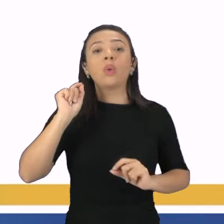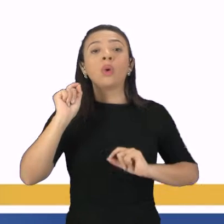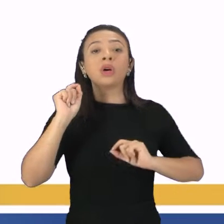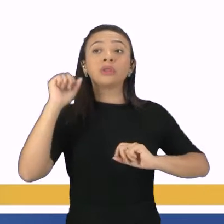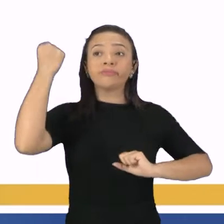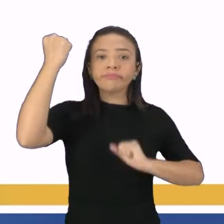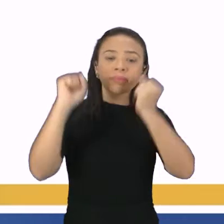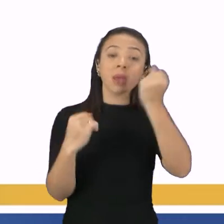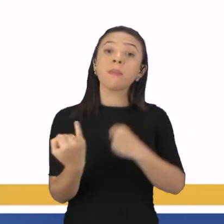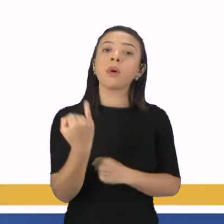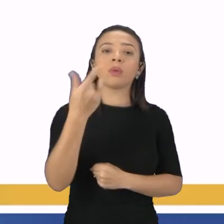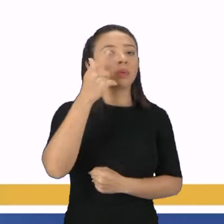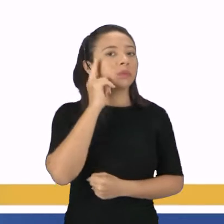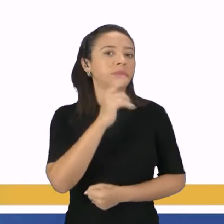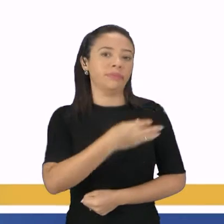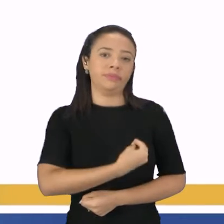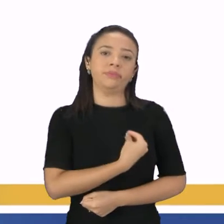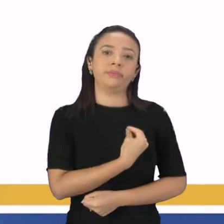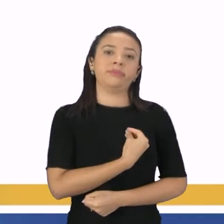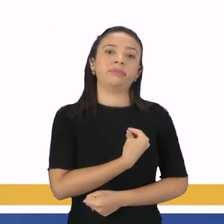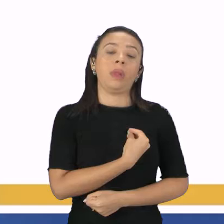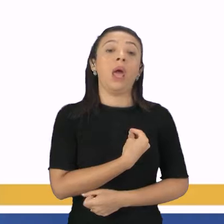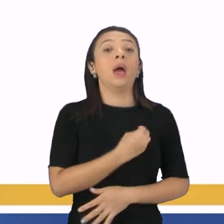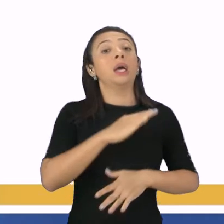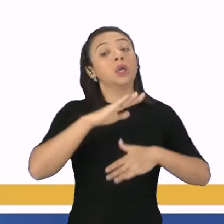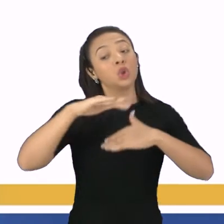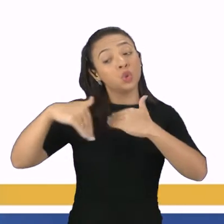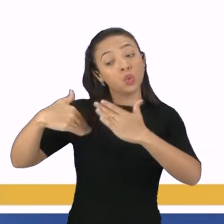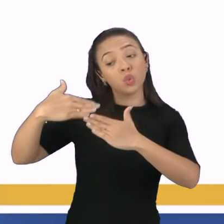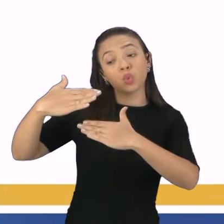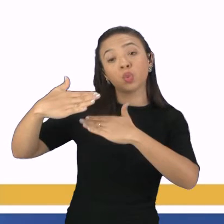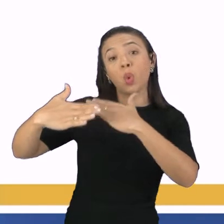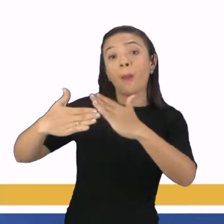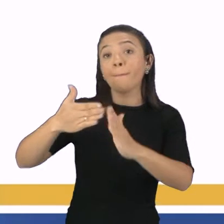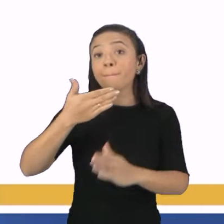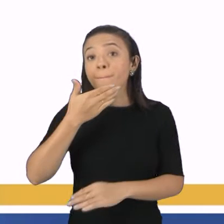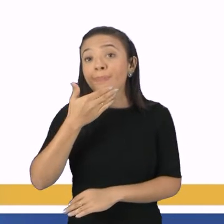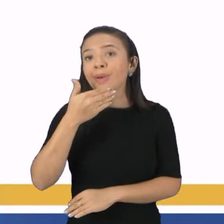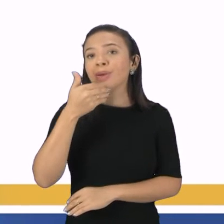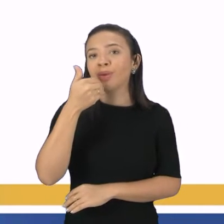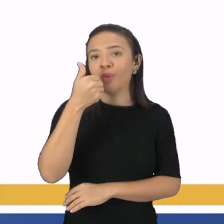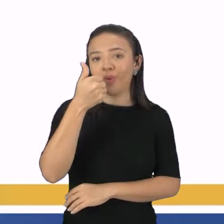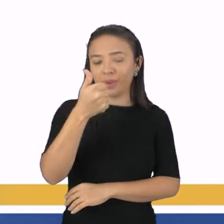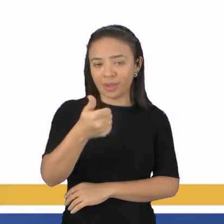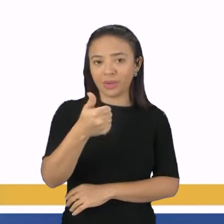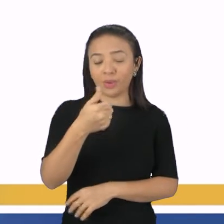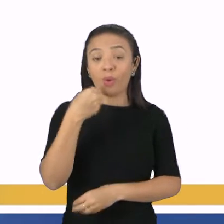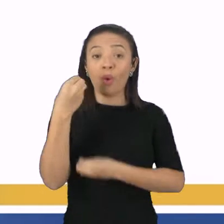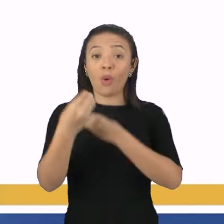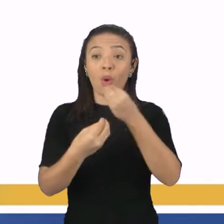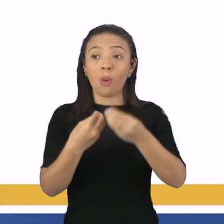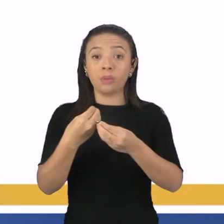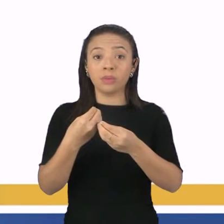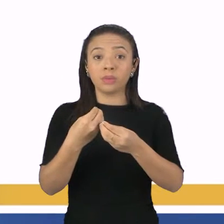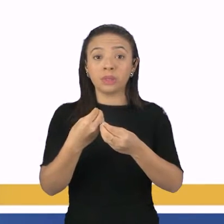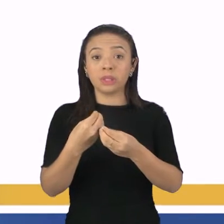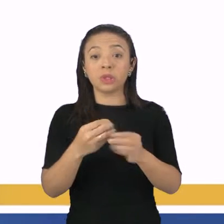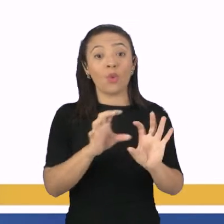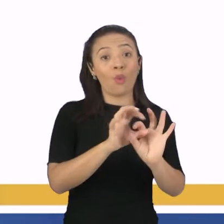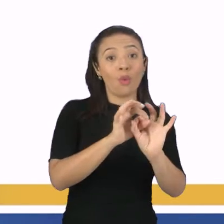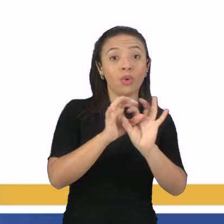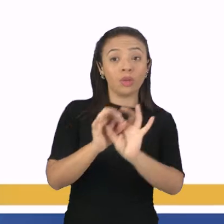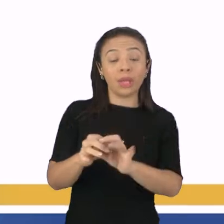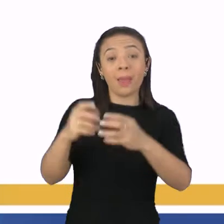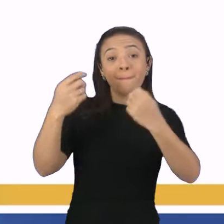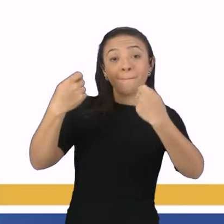sobrevivência. Esses princípios foram aperfeiçoados com base nas necessidades de ataque e defesa, mostrando